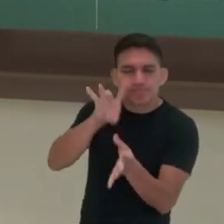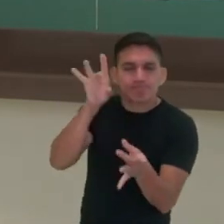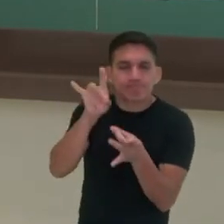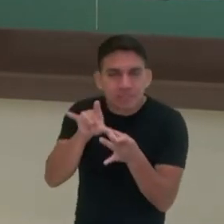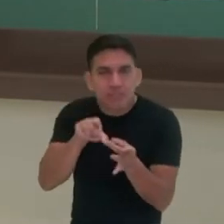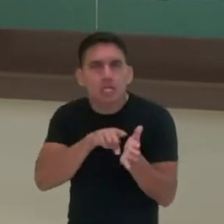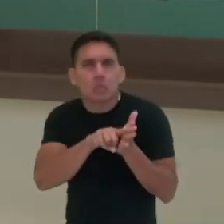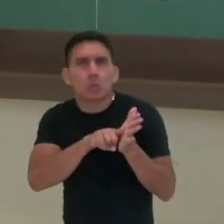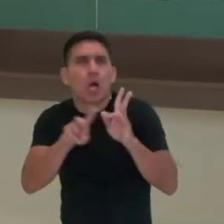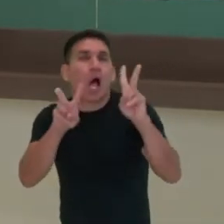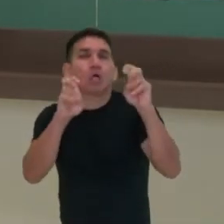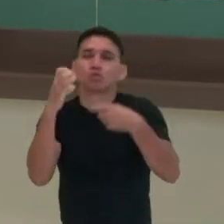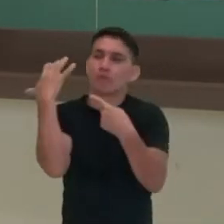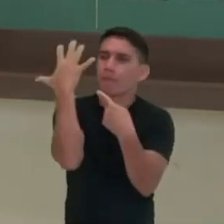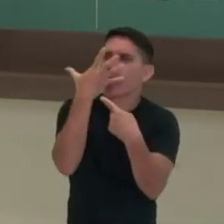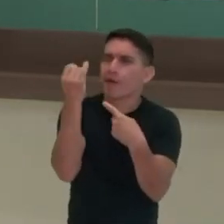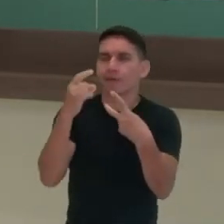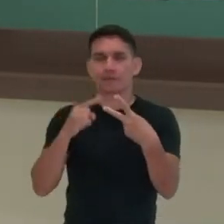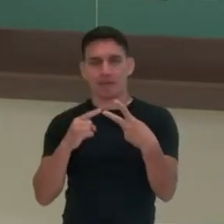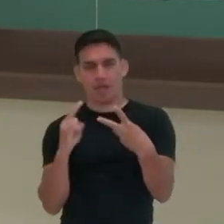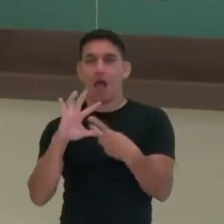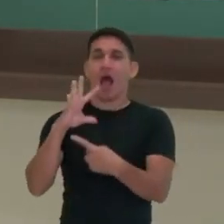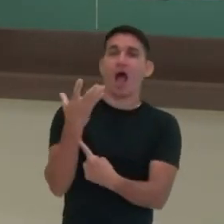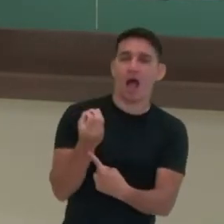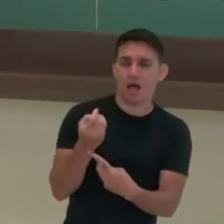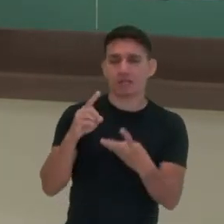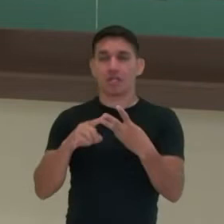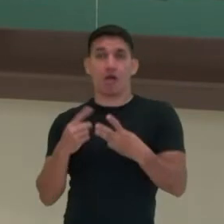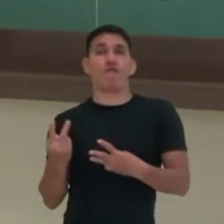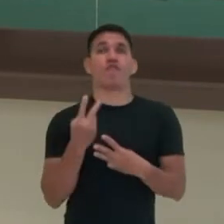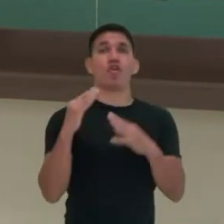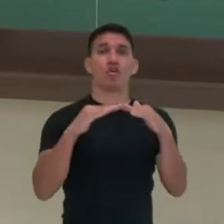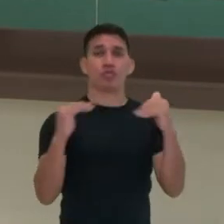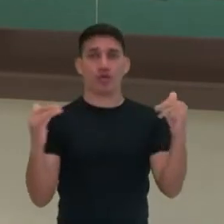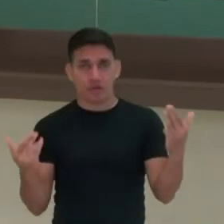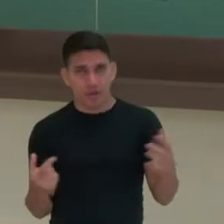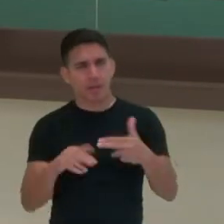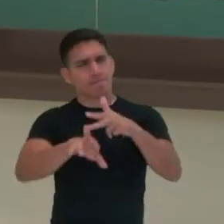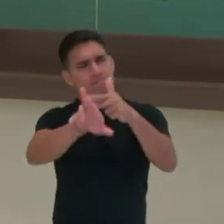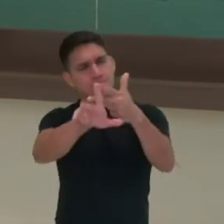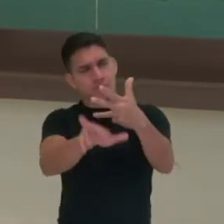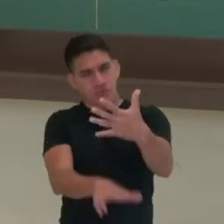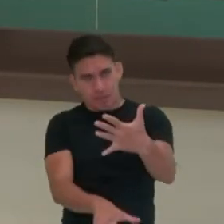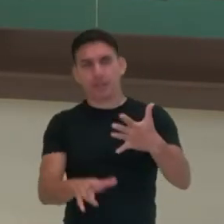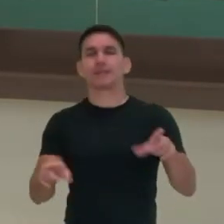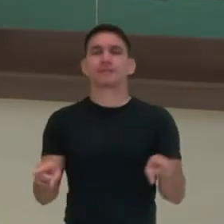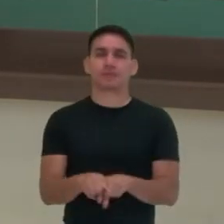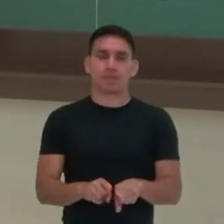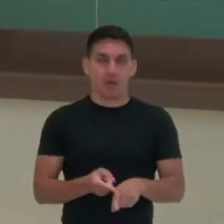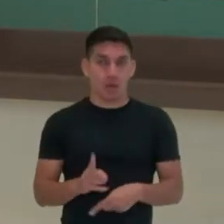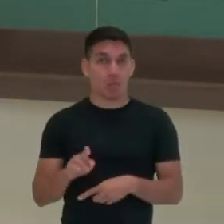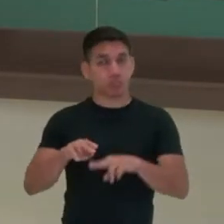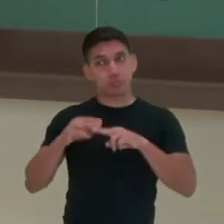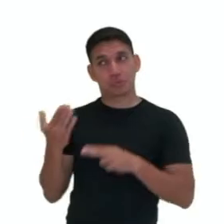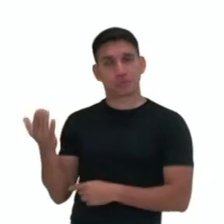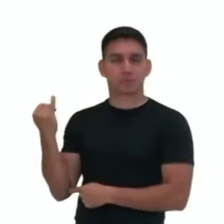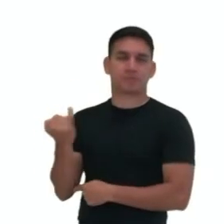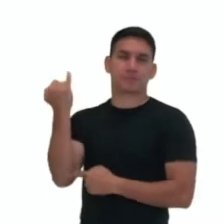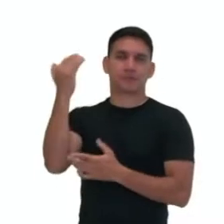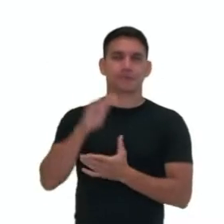investigações sobre a beleza, a arte, os valores estéticos e etc. Daí a sua